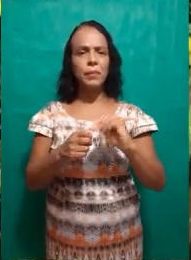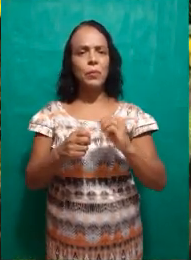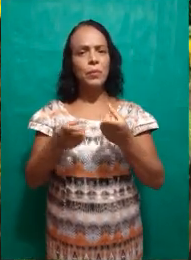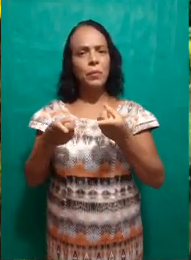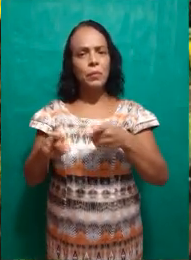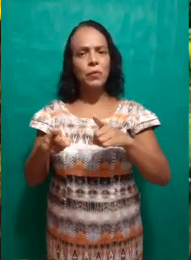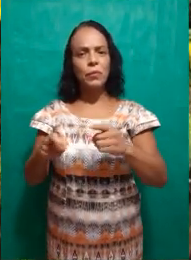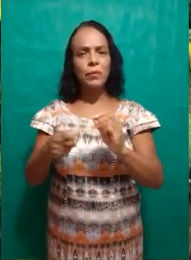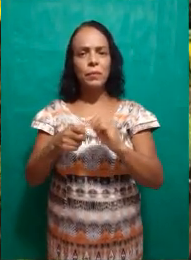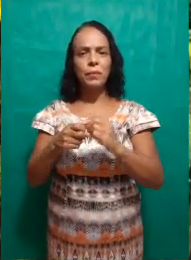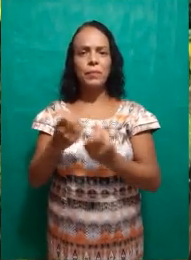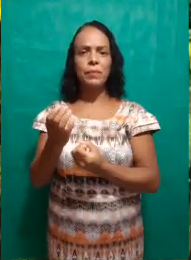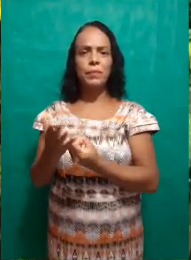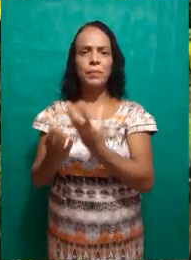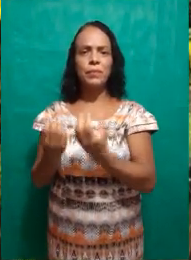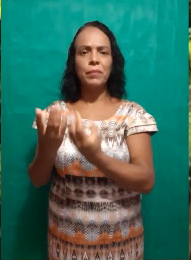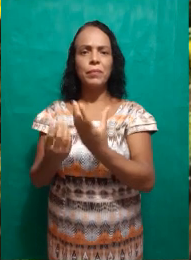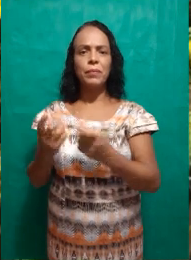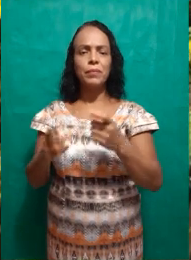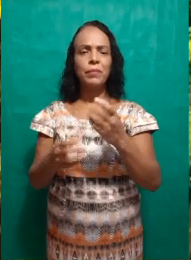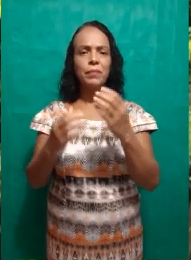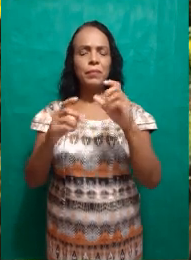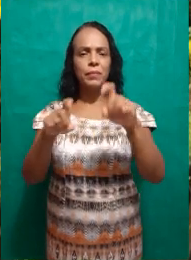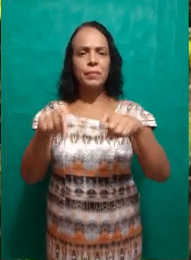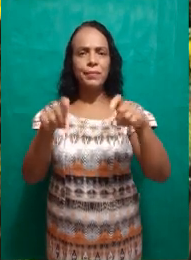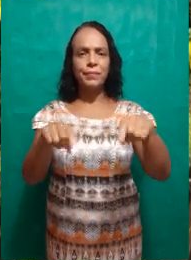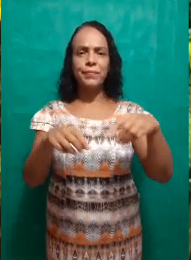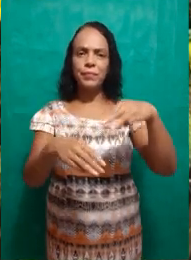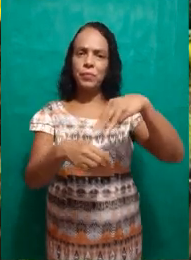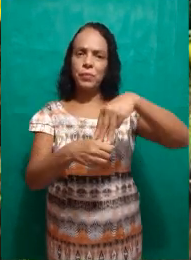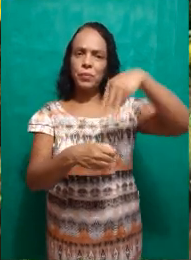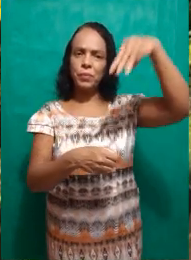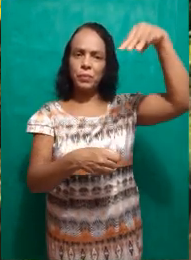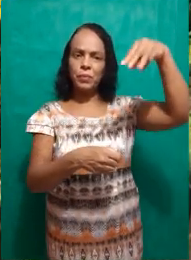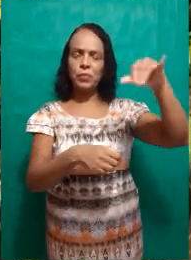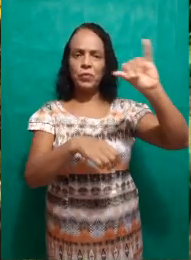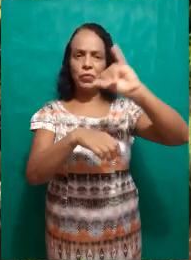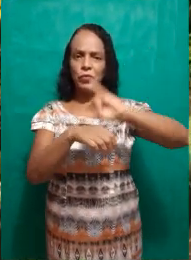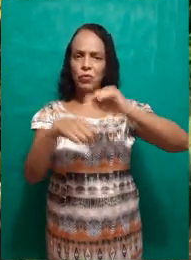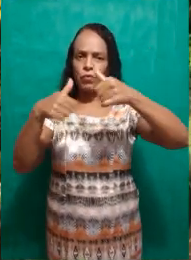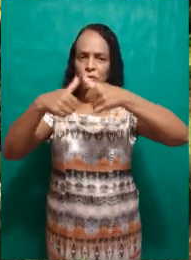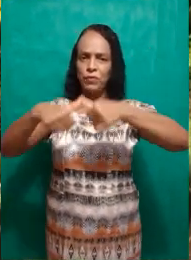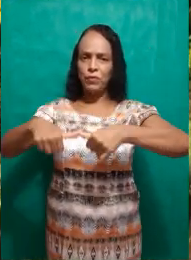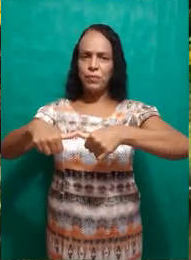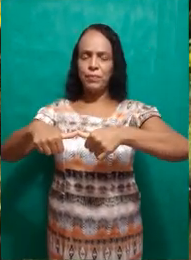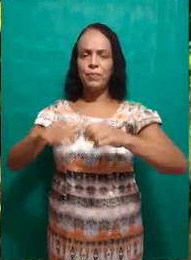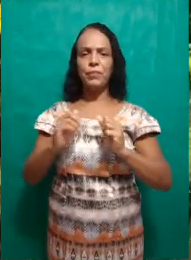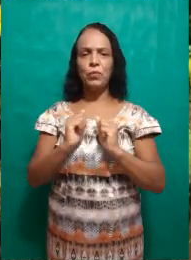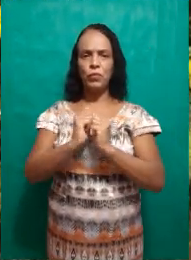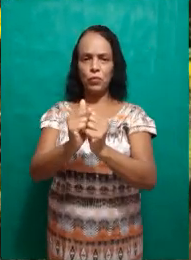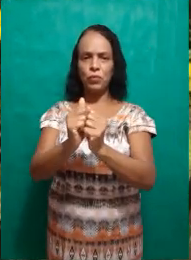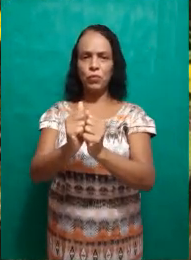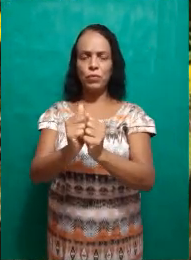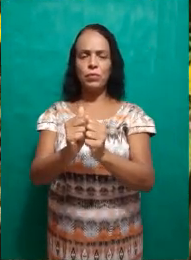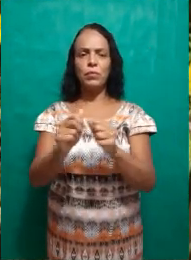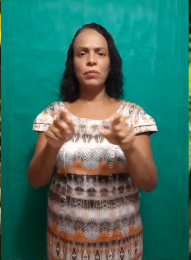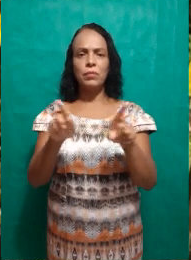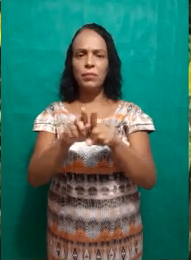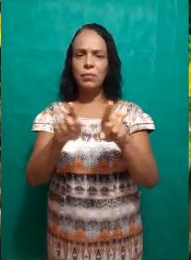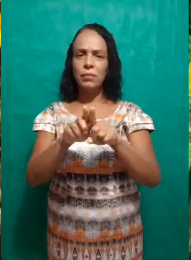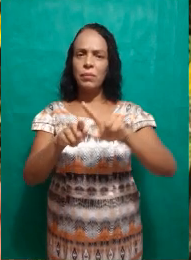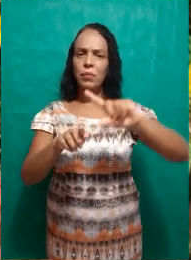produção agrícola, né? Daí ali o mestre então se assentou e junto com